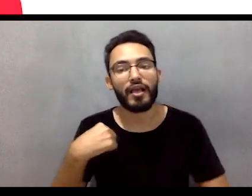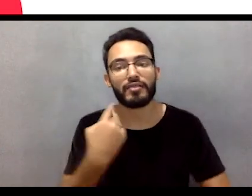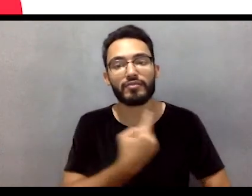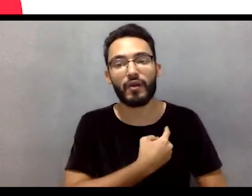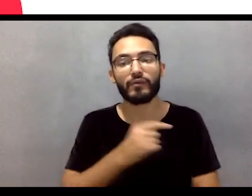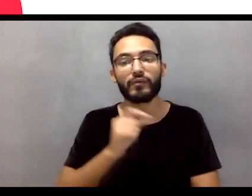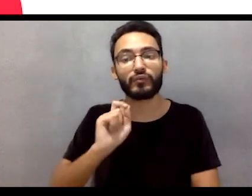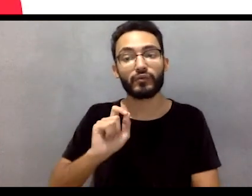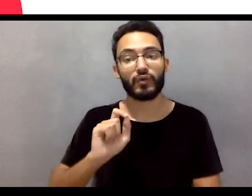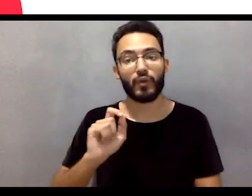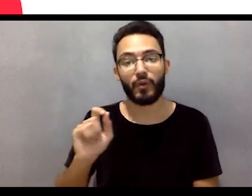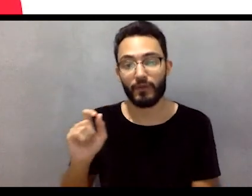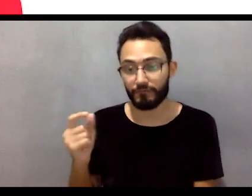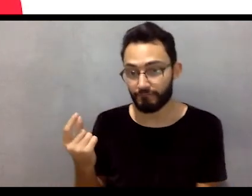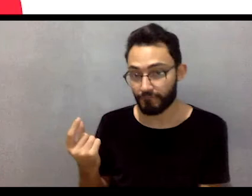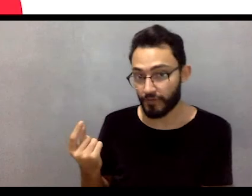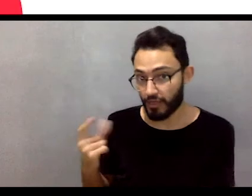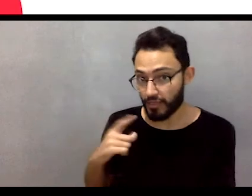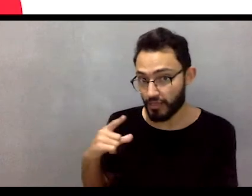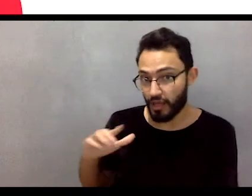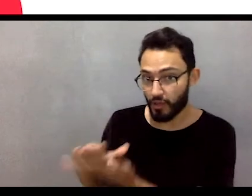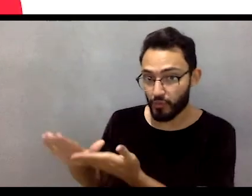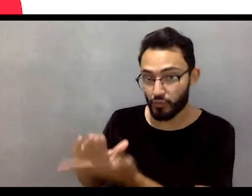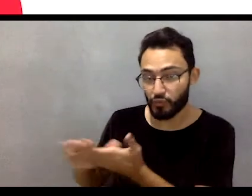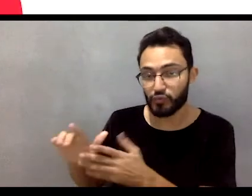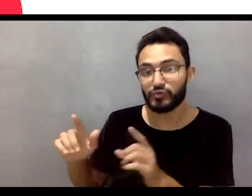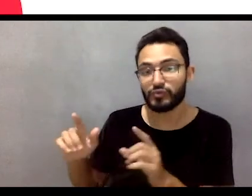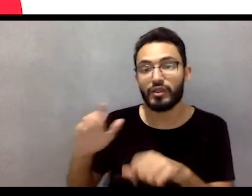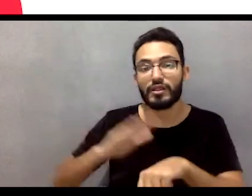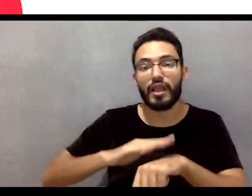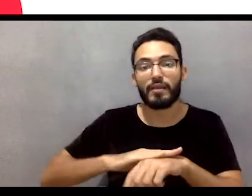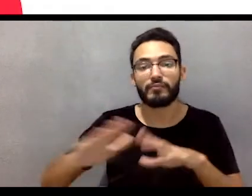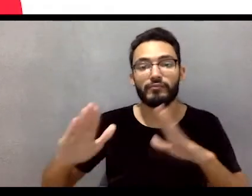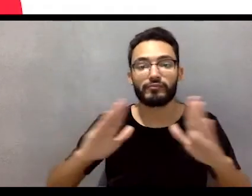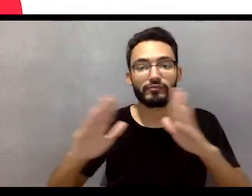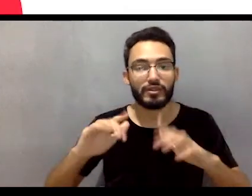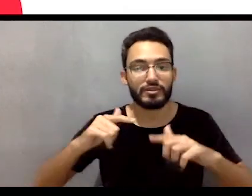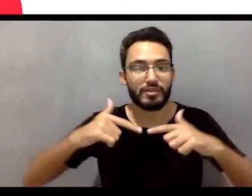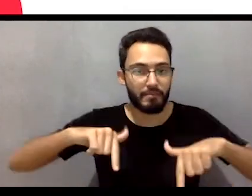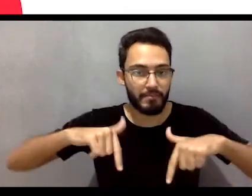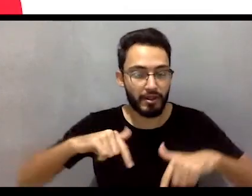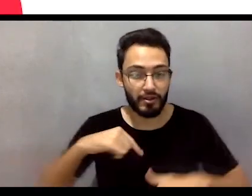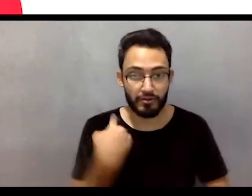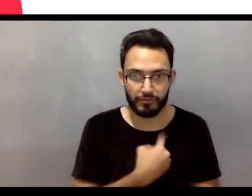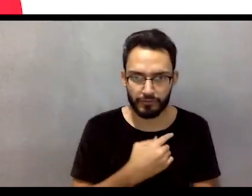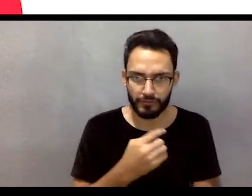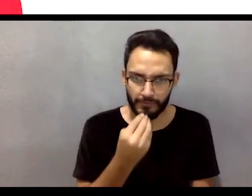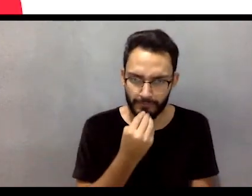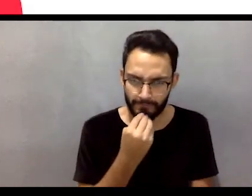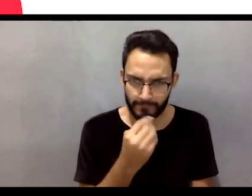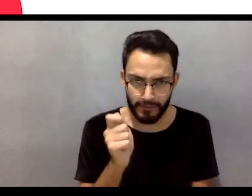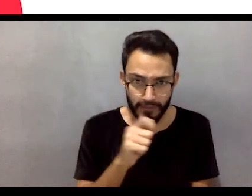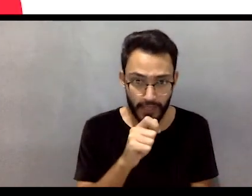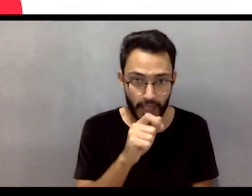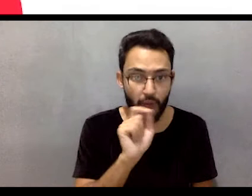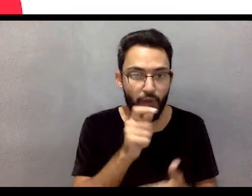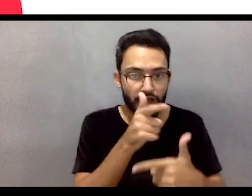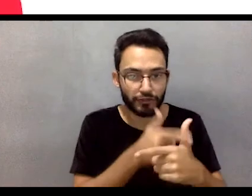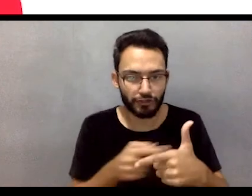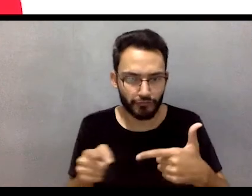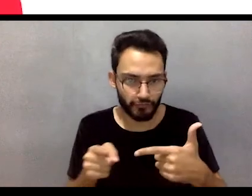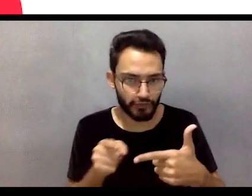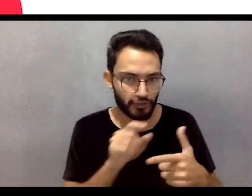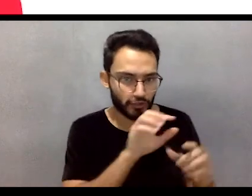no nosso custo do atraso. E aí a gente pega isso, divide pelo